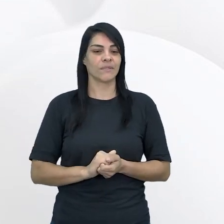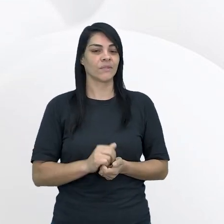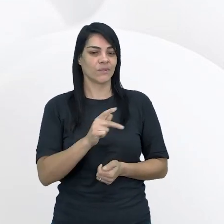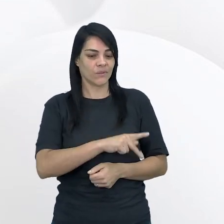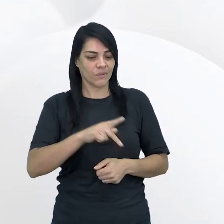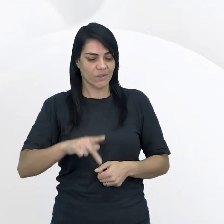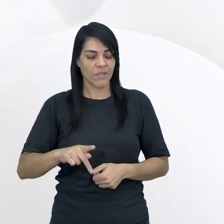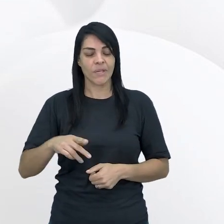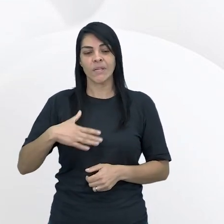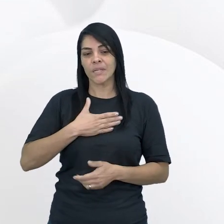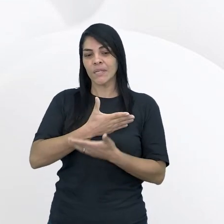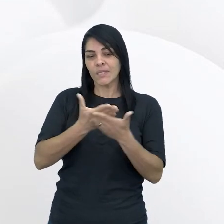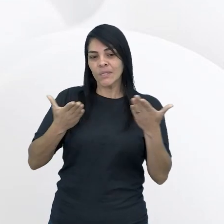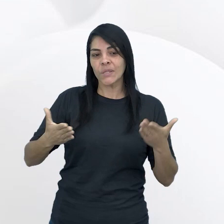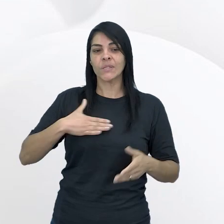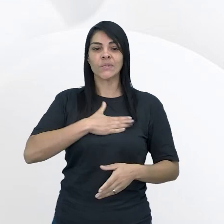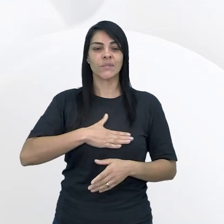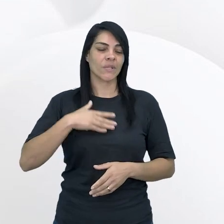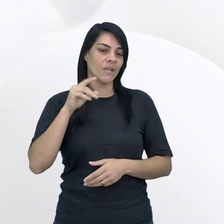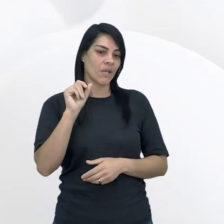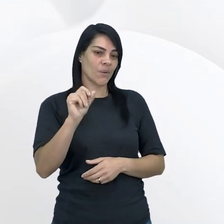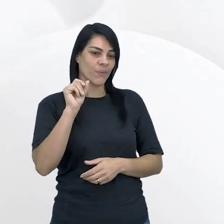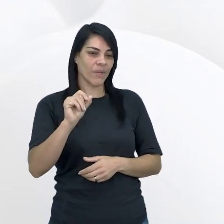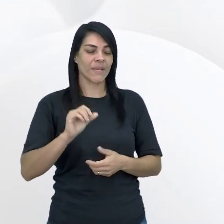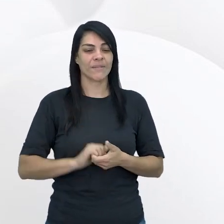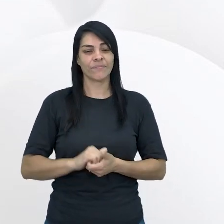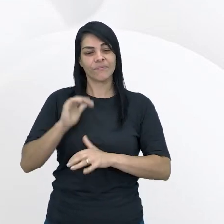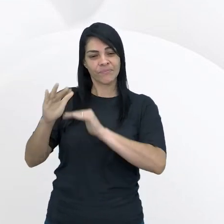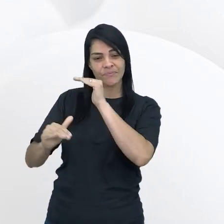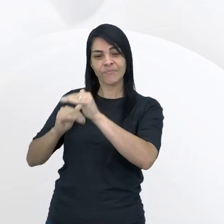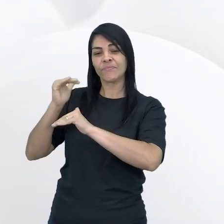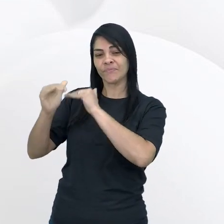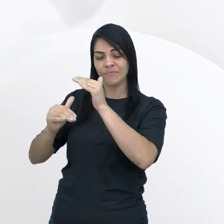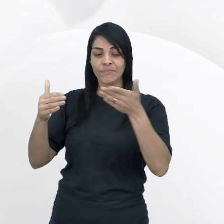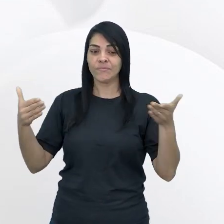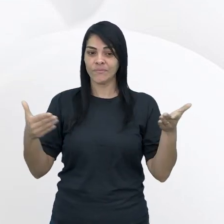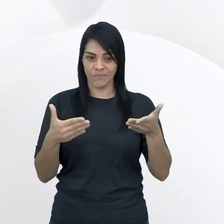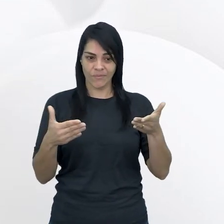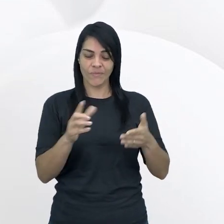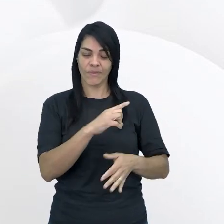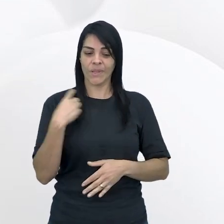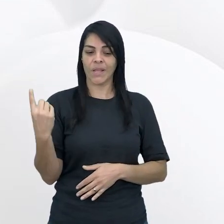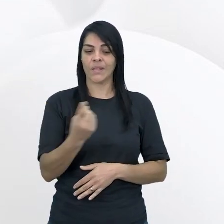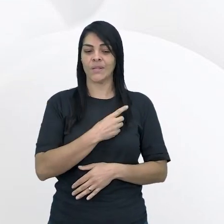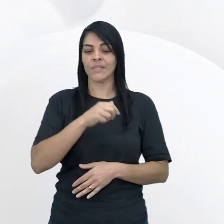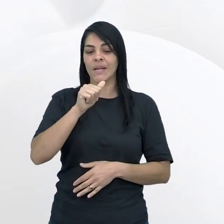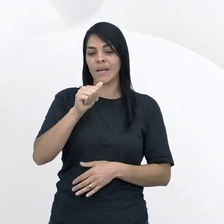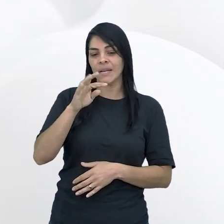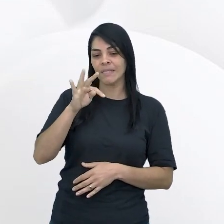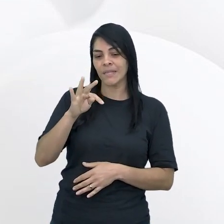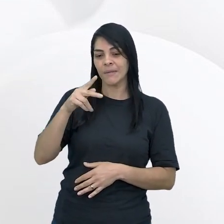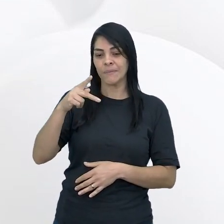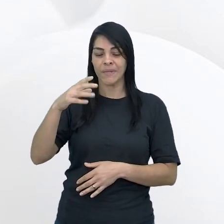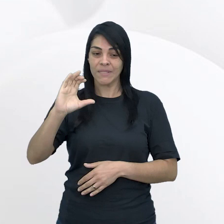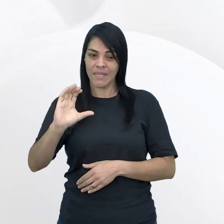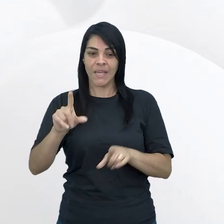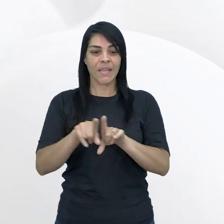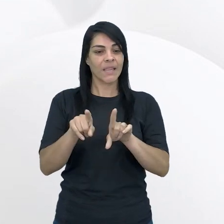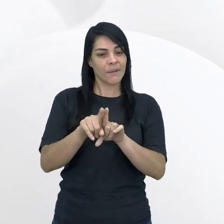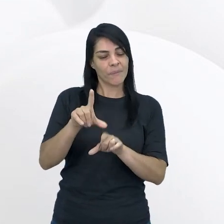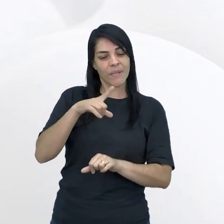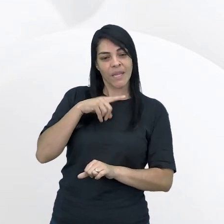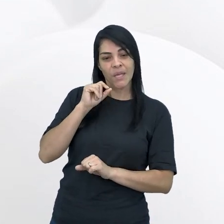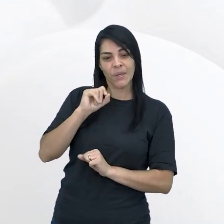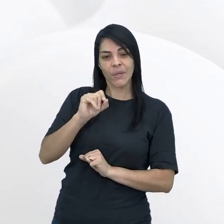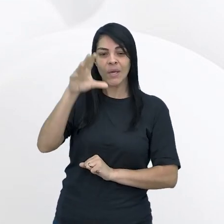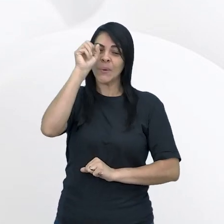gente gostaria de desenvolver hoje, né, na nossa TPC. E também